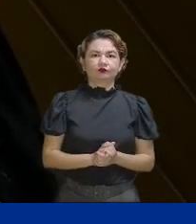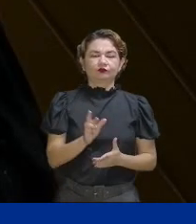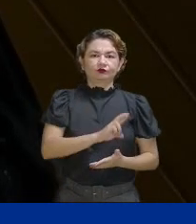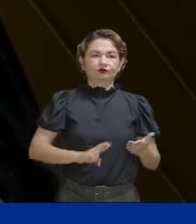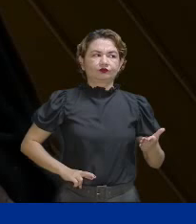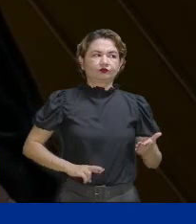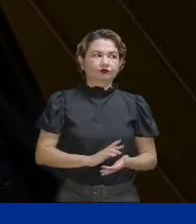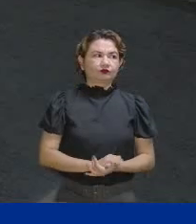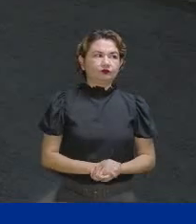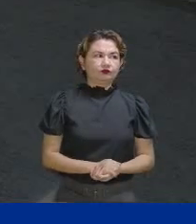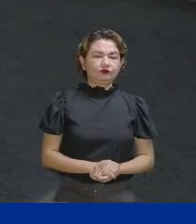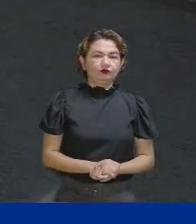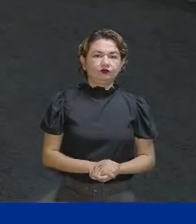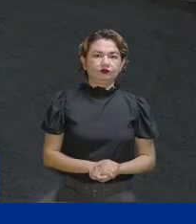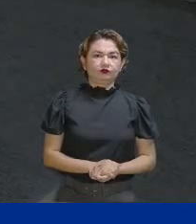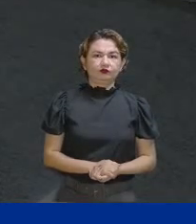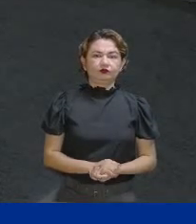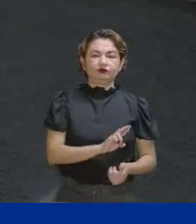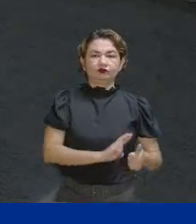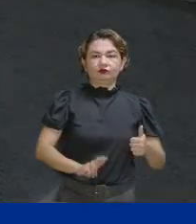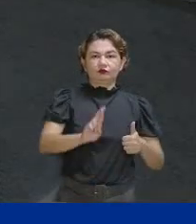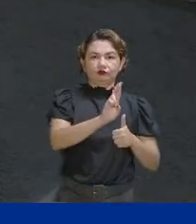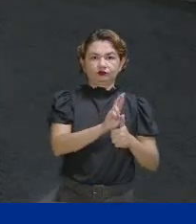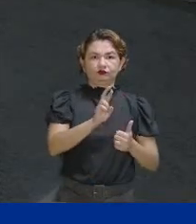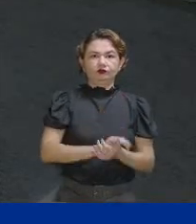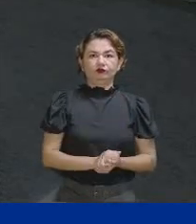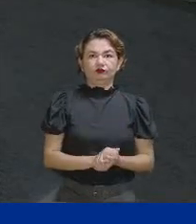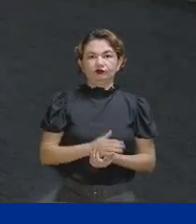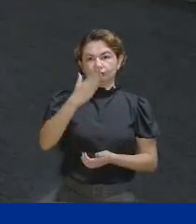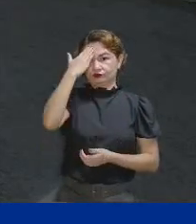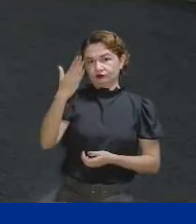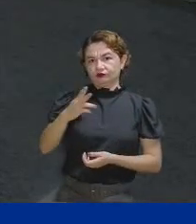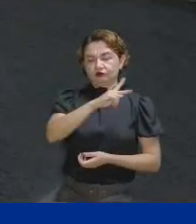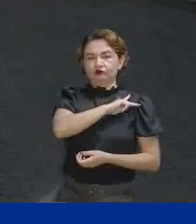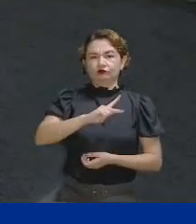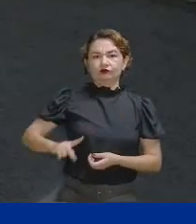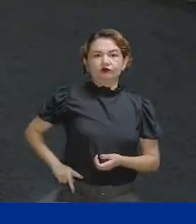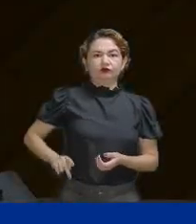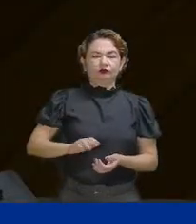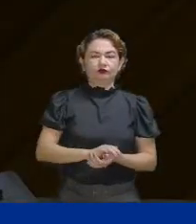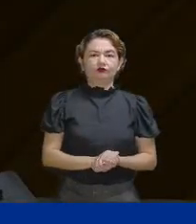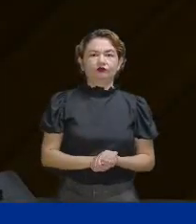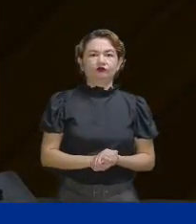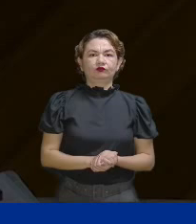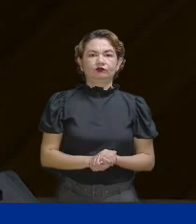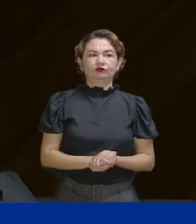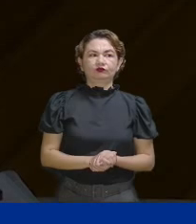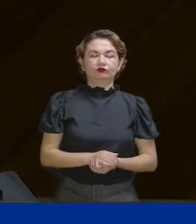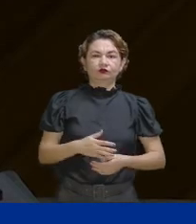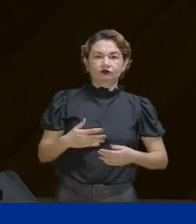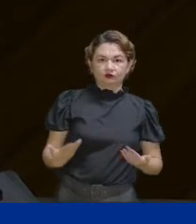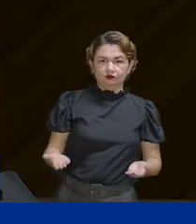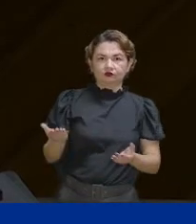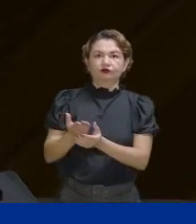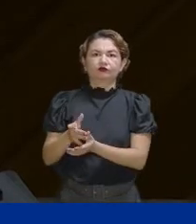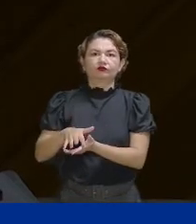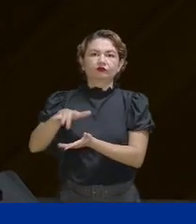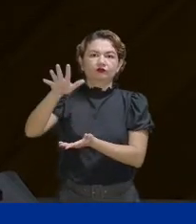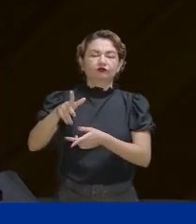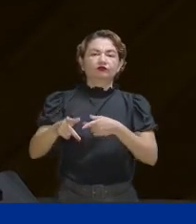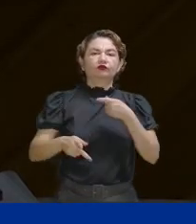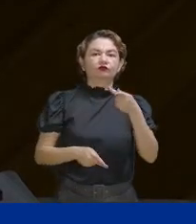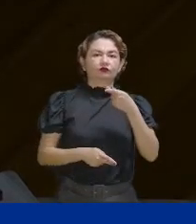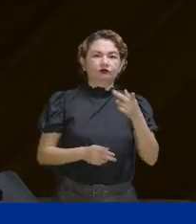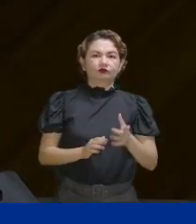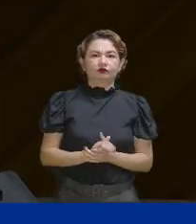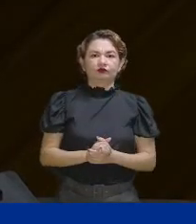relatório. Senhora procuradora. Imagem ampla do plenário. Obrigada, senhor presidente. Excelências, o caso dos autos diz